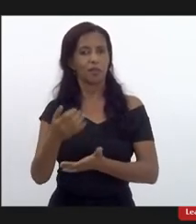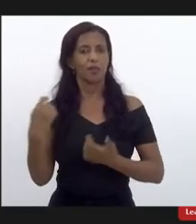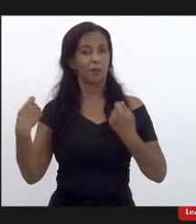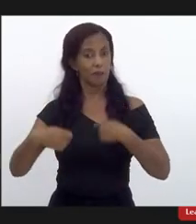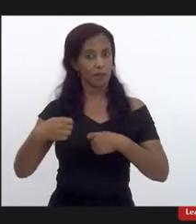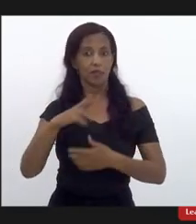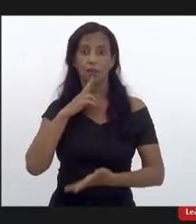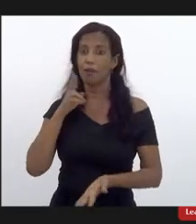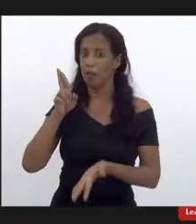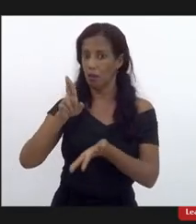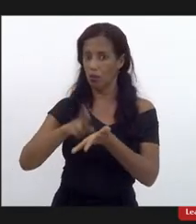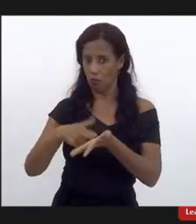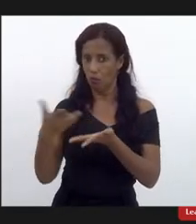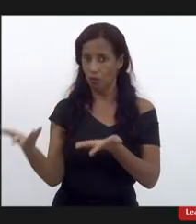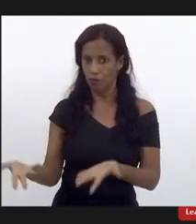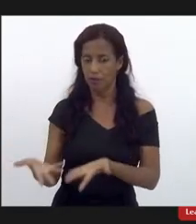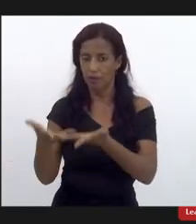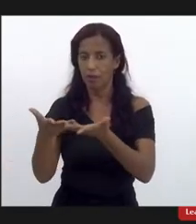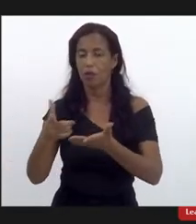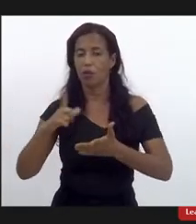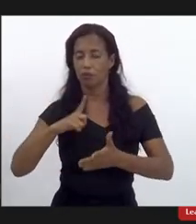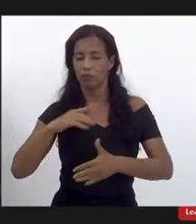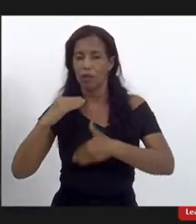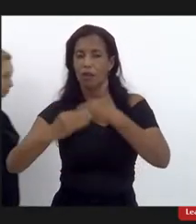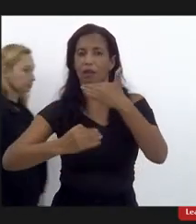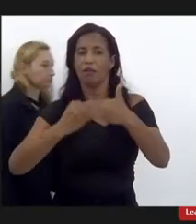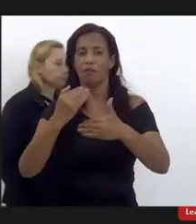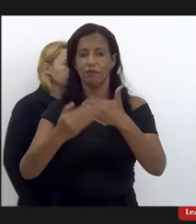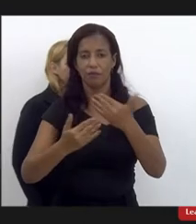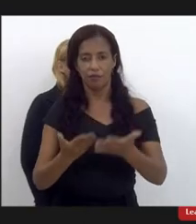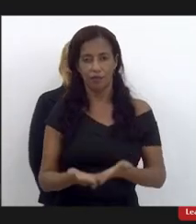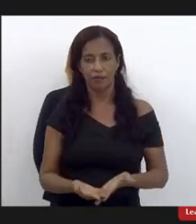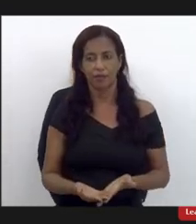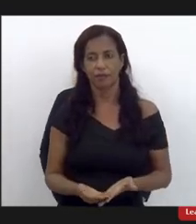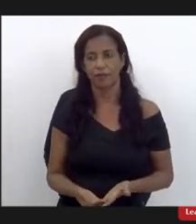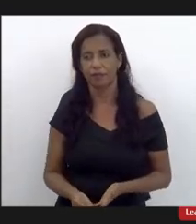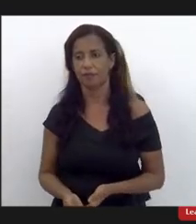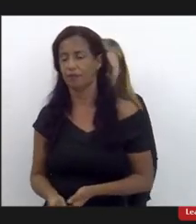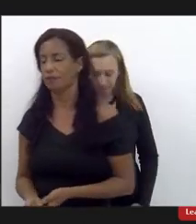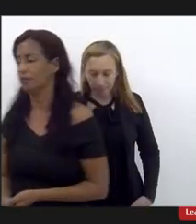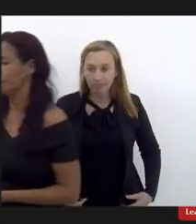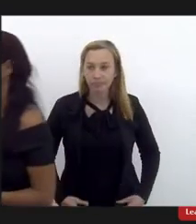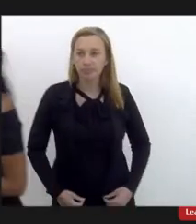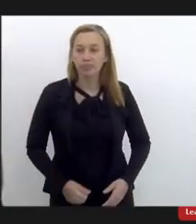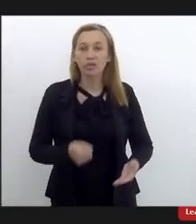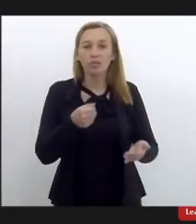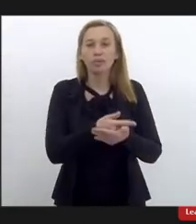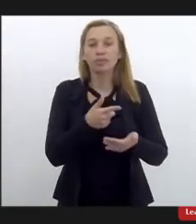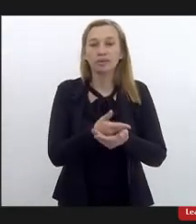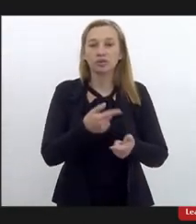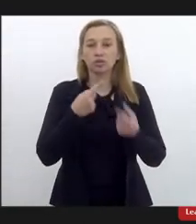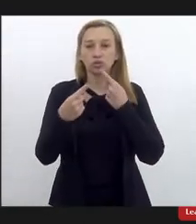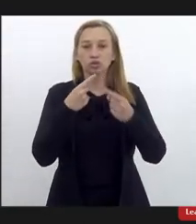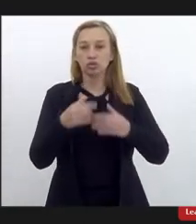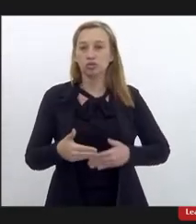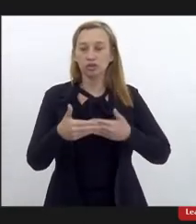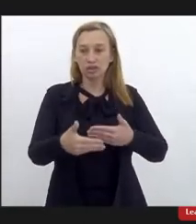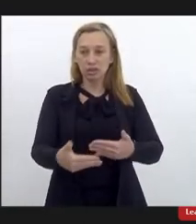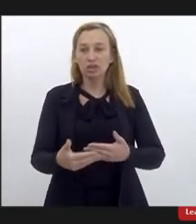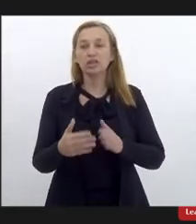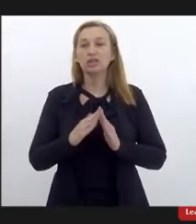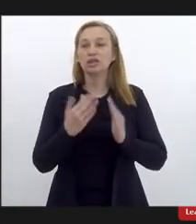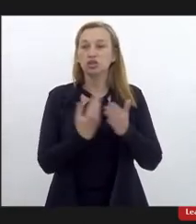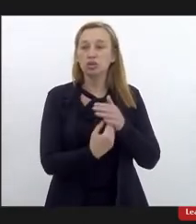precisa reconhecer quando existem avanços, e realmente esse ponto dos pagamentos dos cotistas avançaram nesse momento na rede